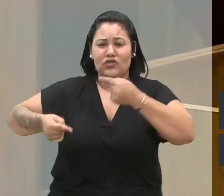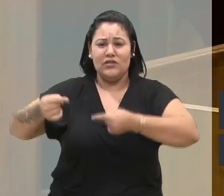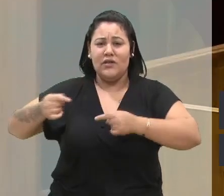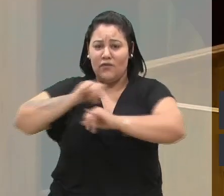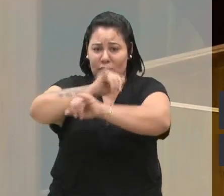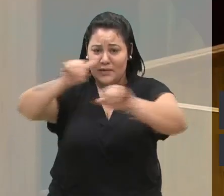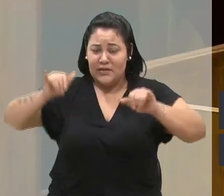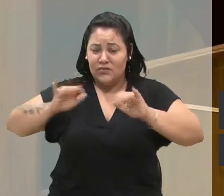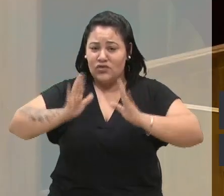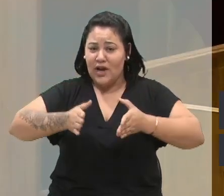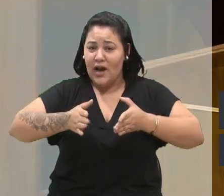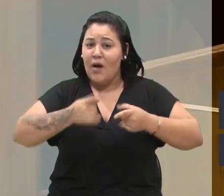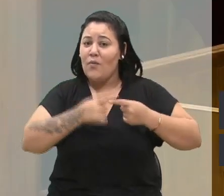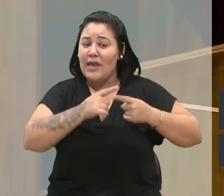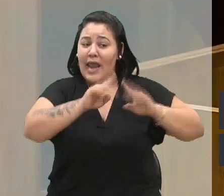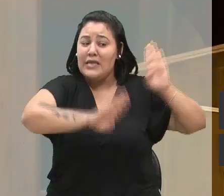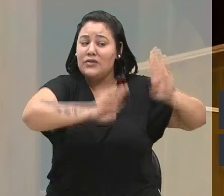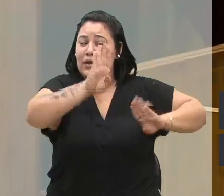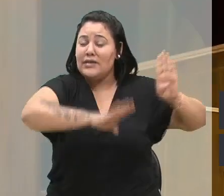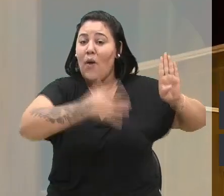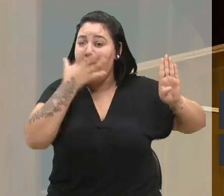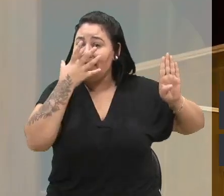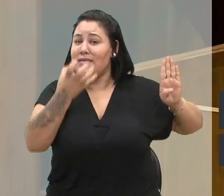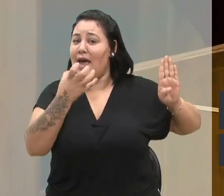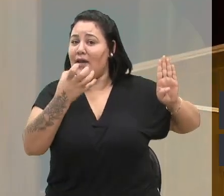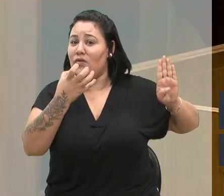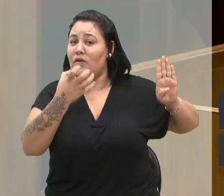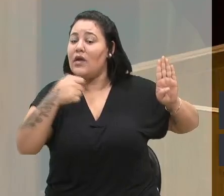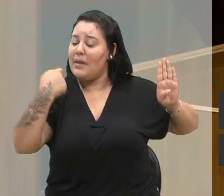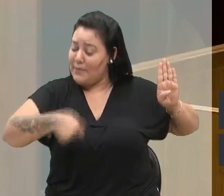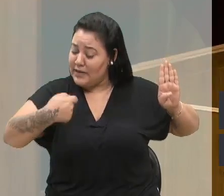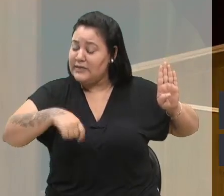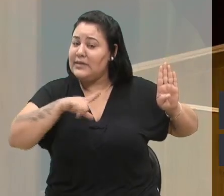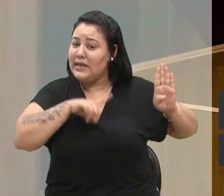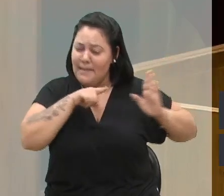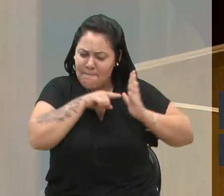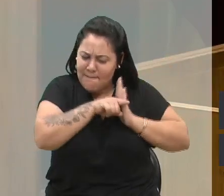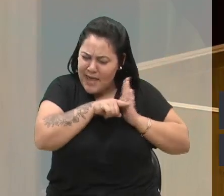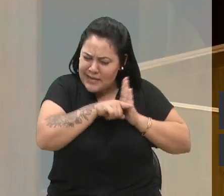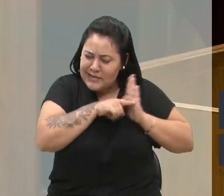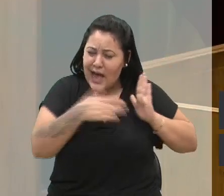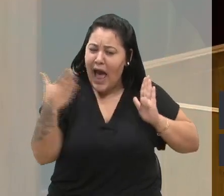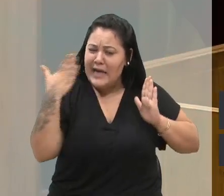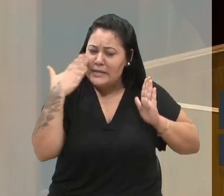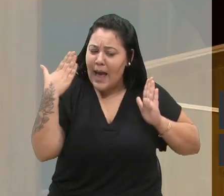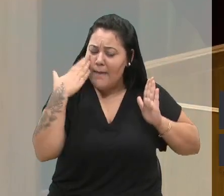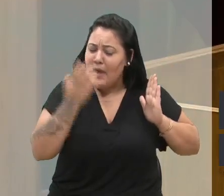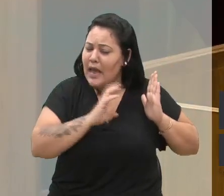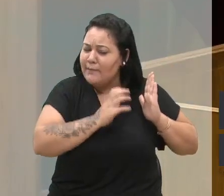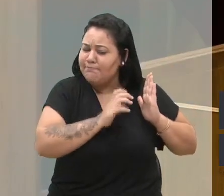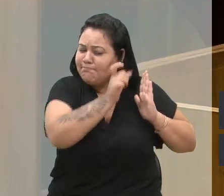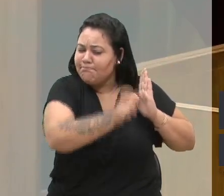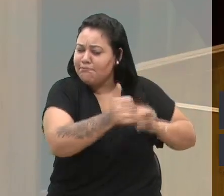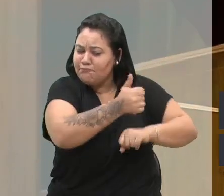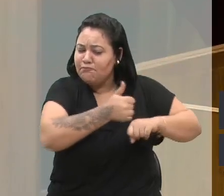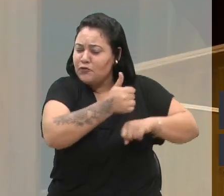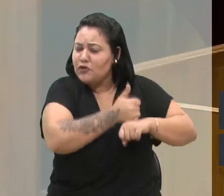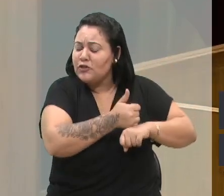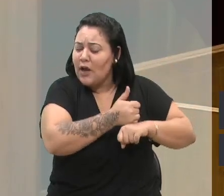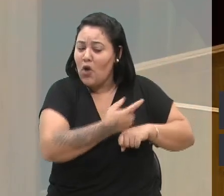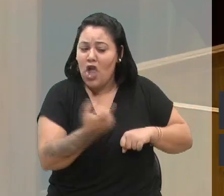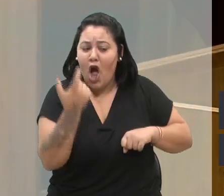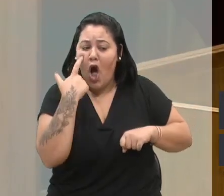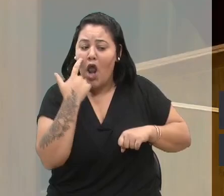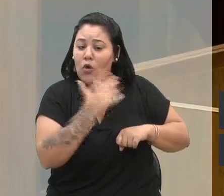porque licitações são coisas sérias e precisam ter servidores que olhem com carinho isso. Tem que